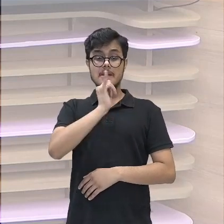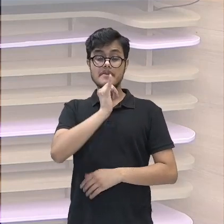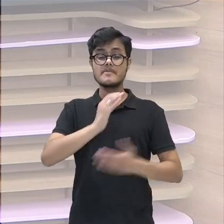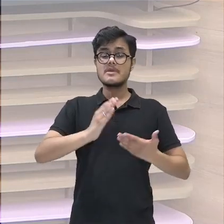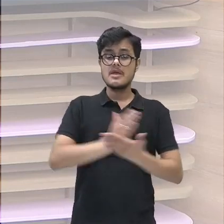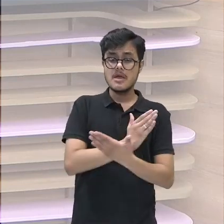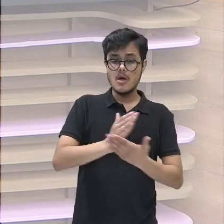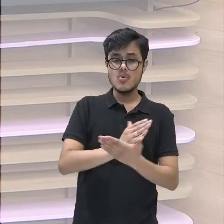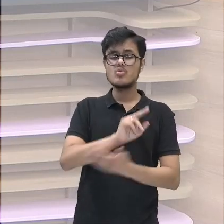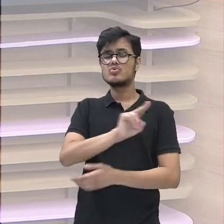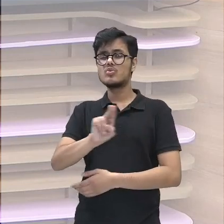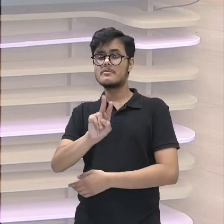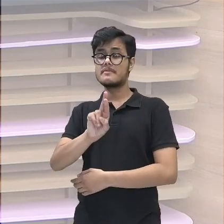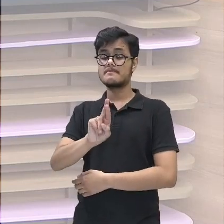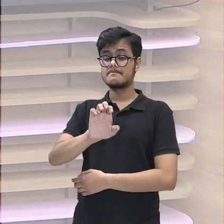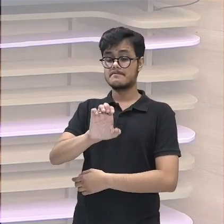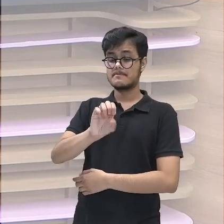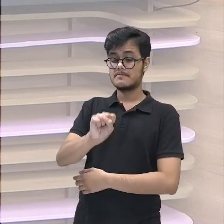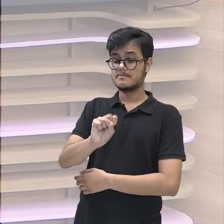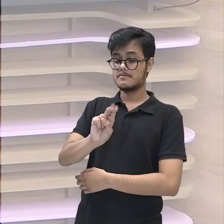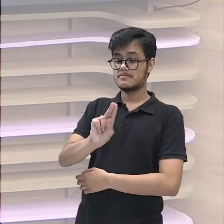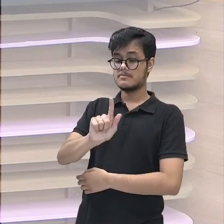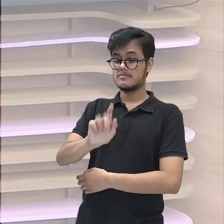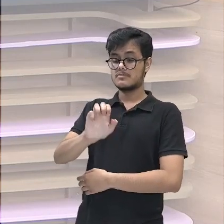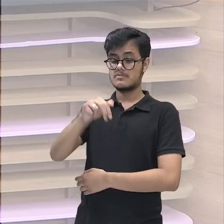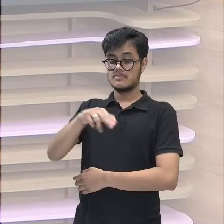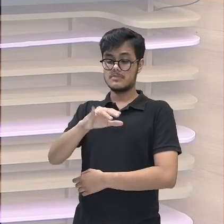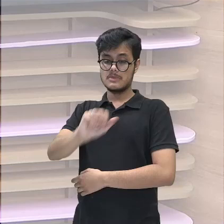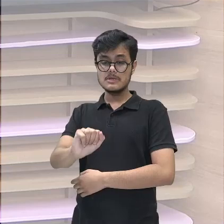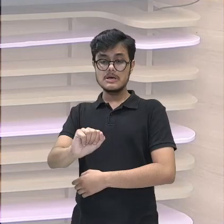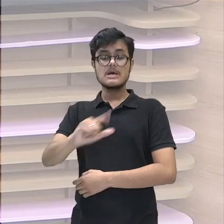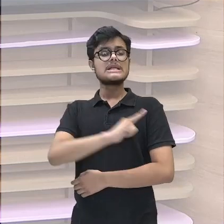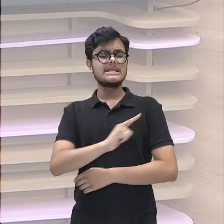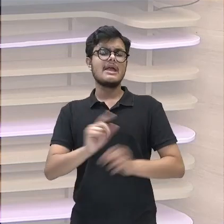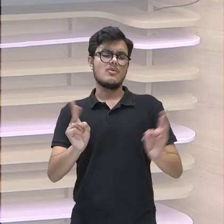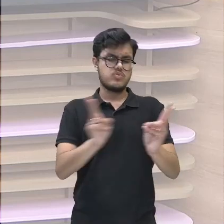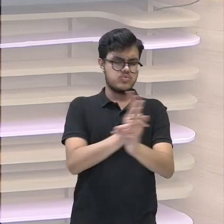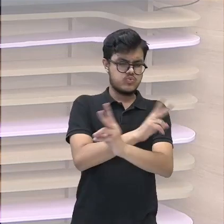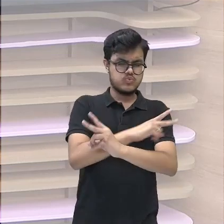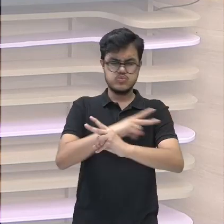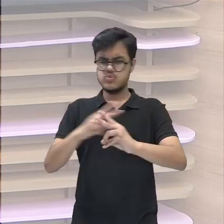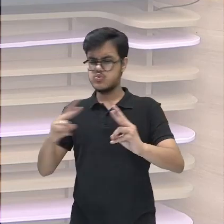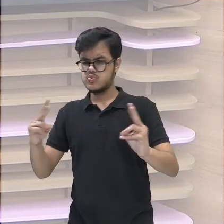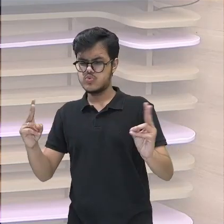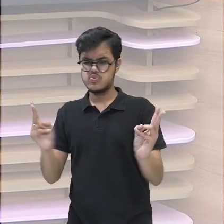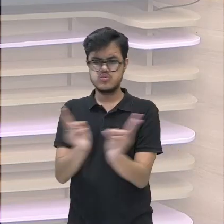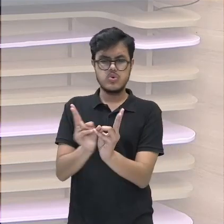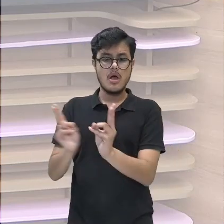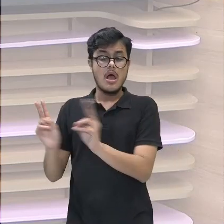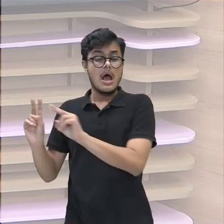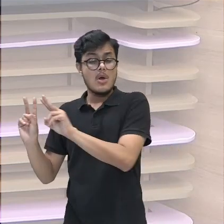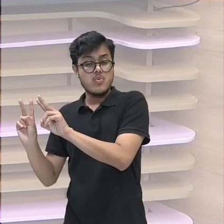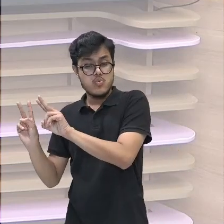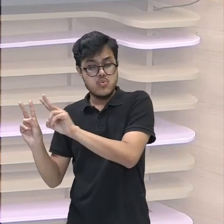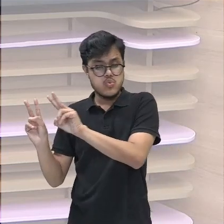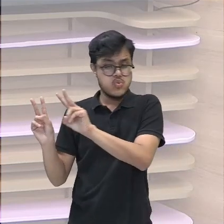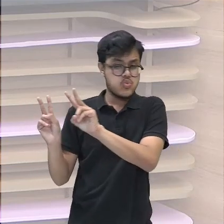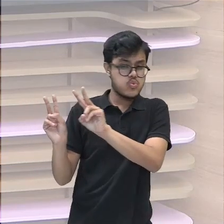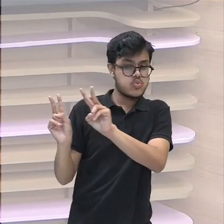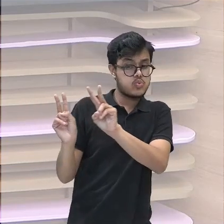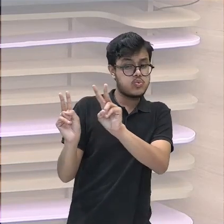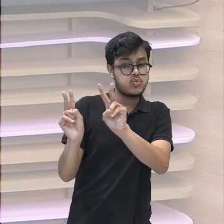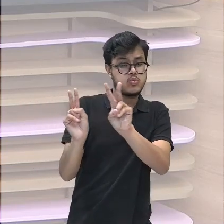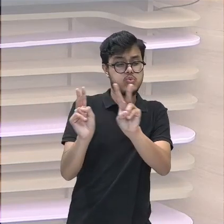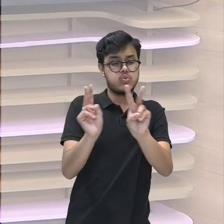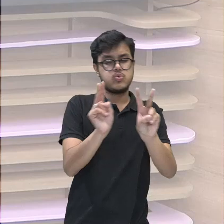ressurgência, quando os ventos alísios, né, que saem dos trópicos em direção às áreas equatoriais,